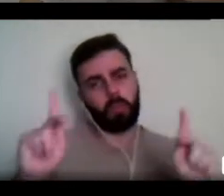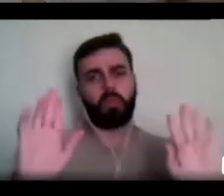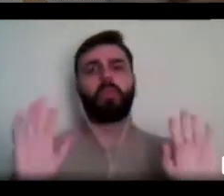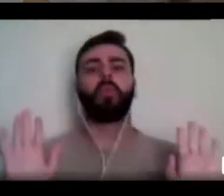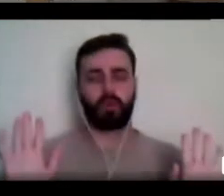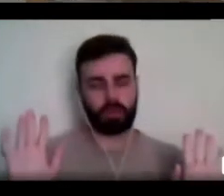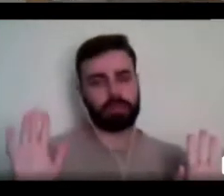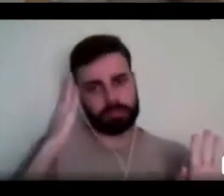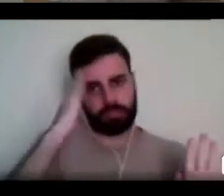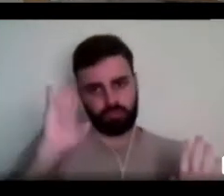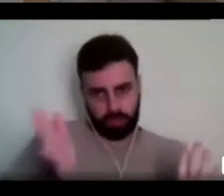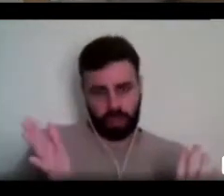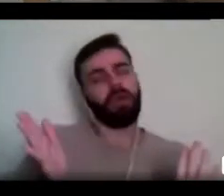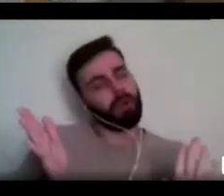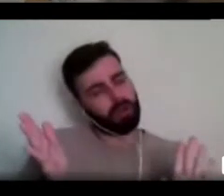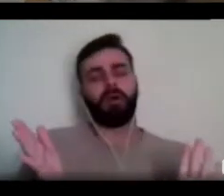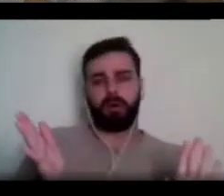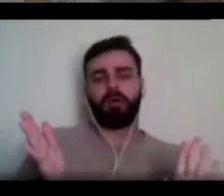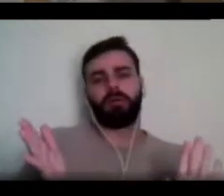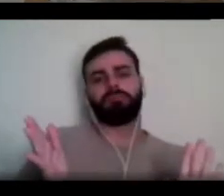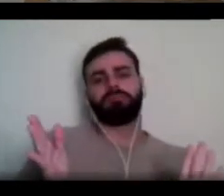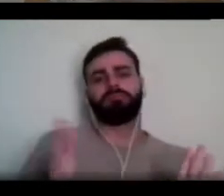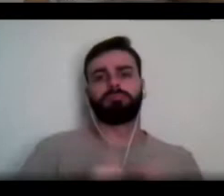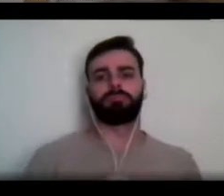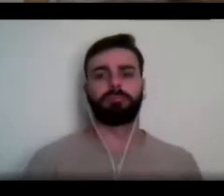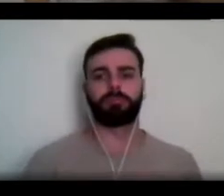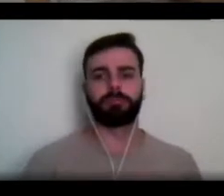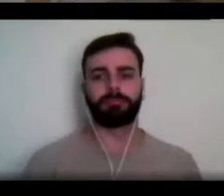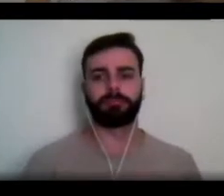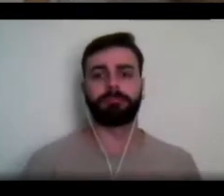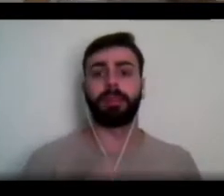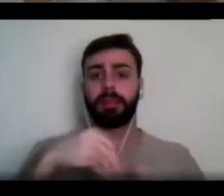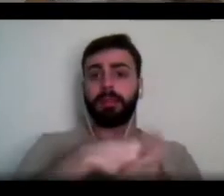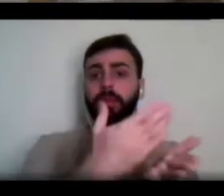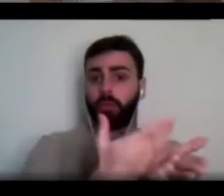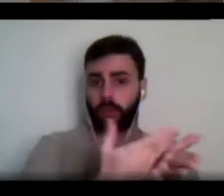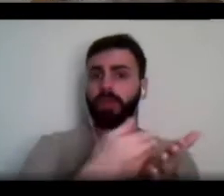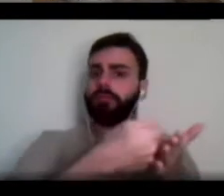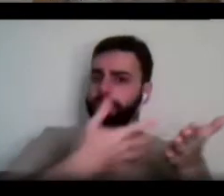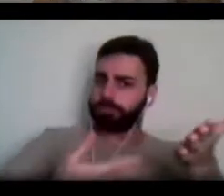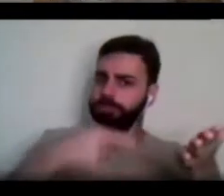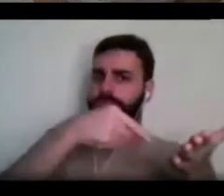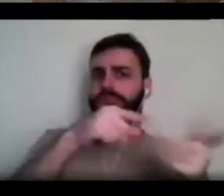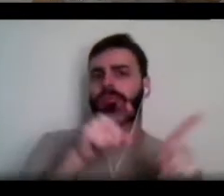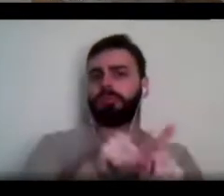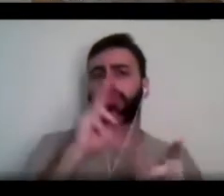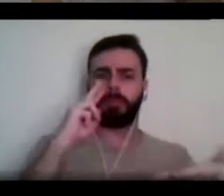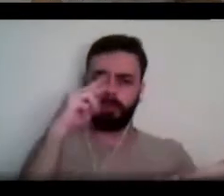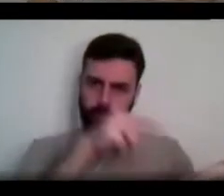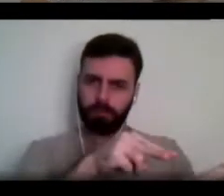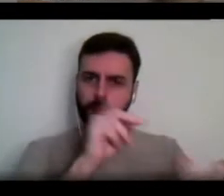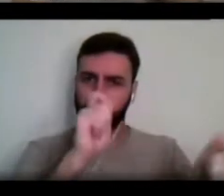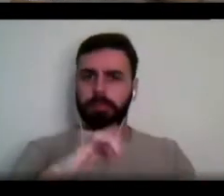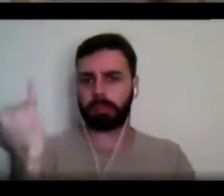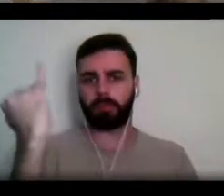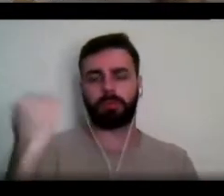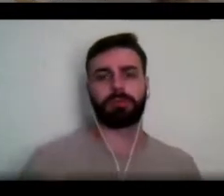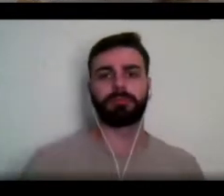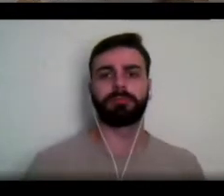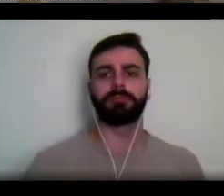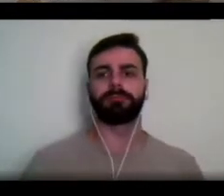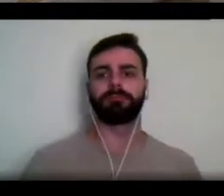Então, pronto. Então, agora você... Então, pronto, você integra, você sabe. No livro ele explica isso, tá? Dá uma olhada com carinho.